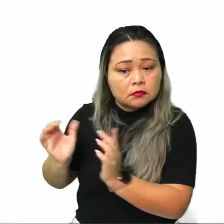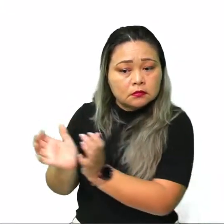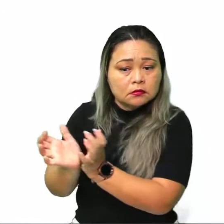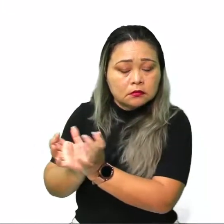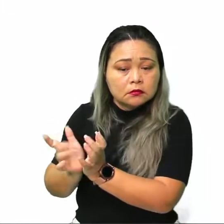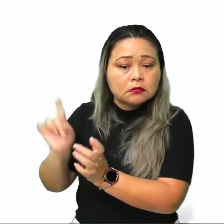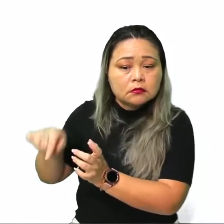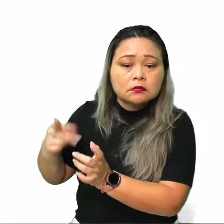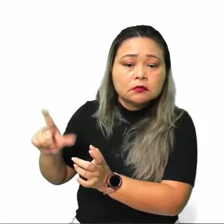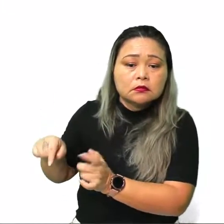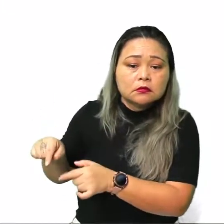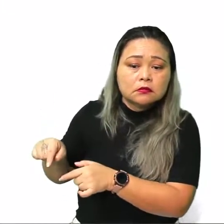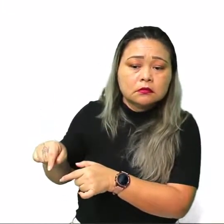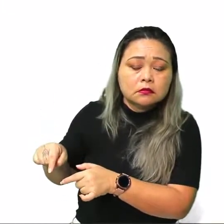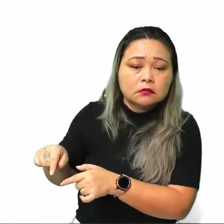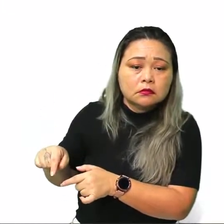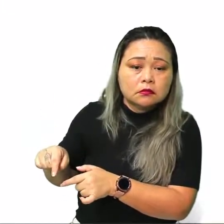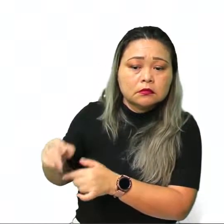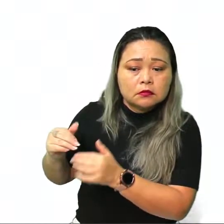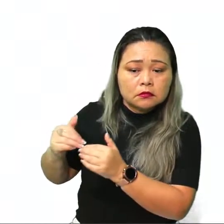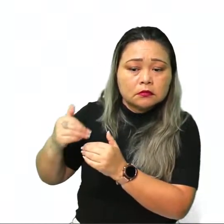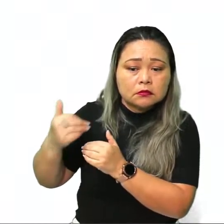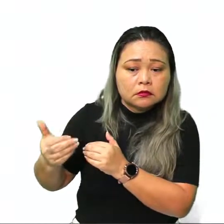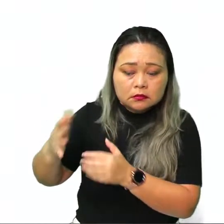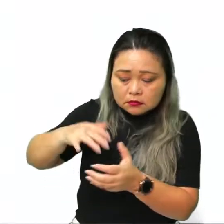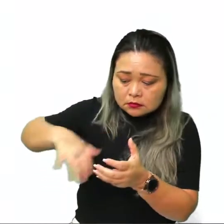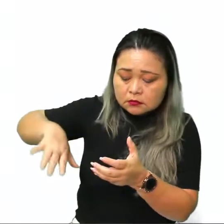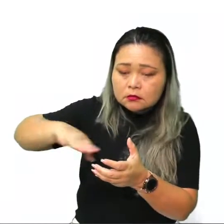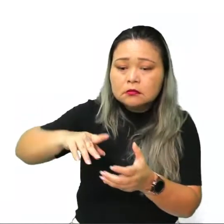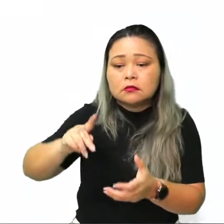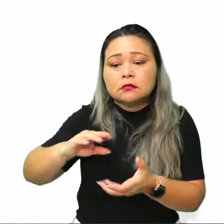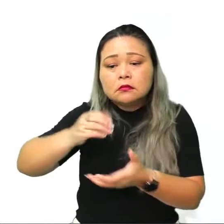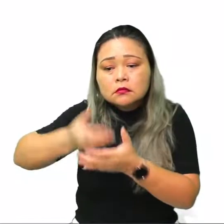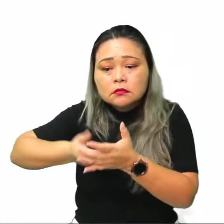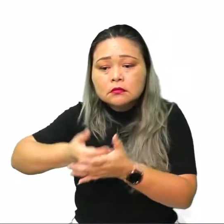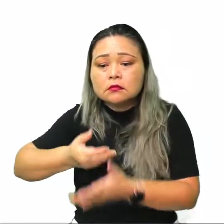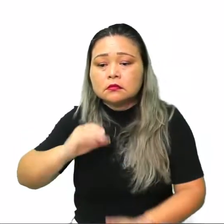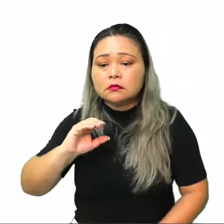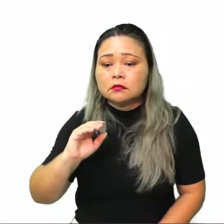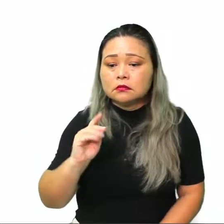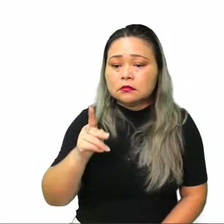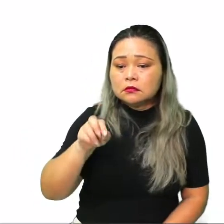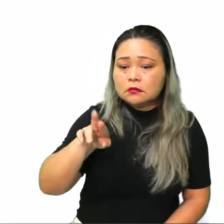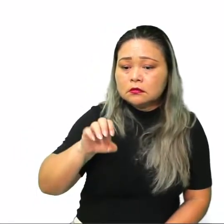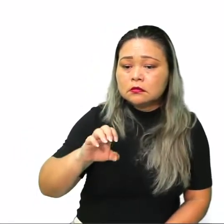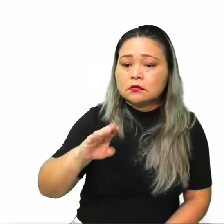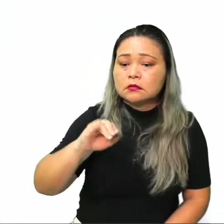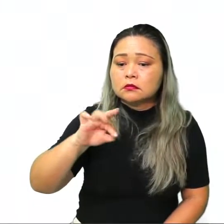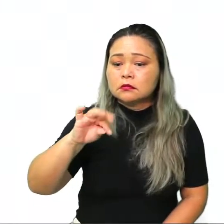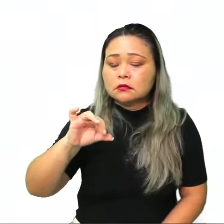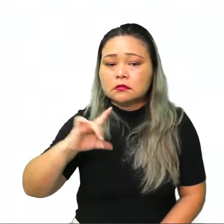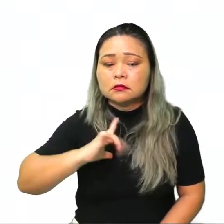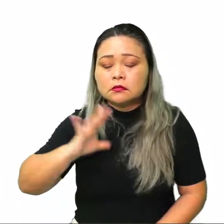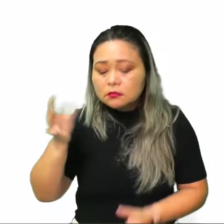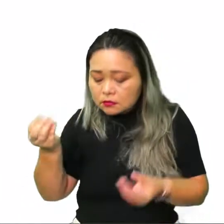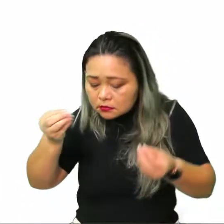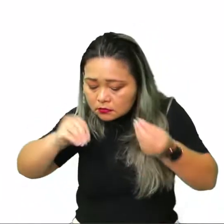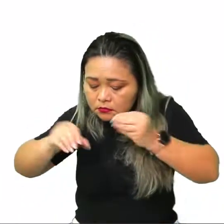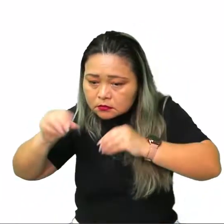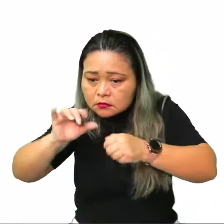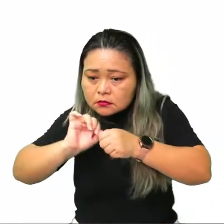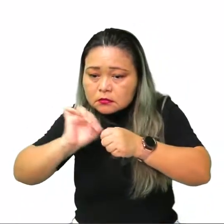heterotrófica, onde você tem, a partir daquela sopa prebiótica, né? Na sopa prebiótica você tem os primeiros